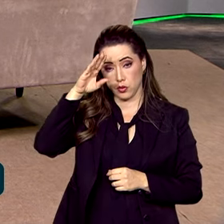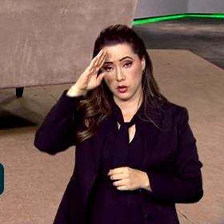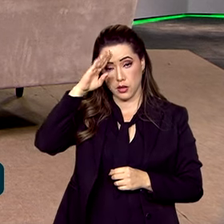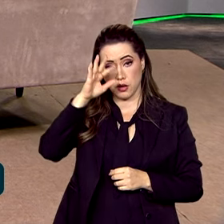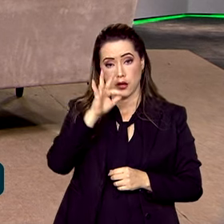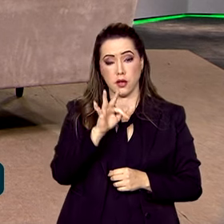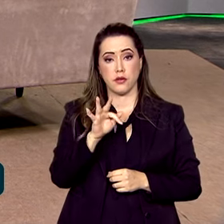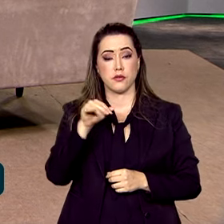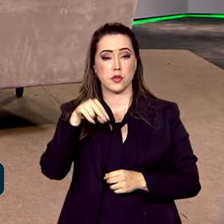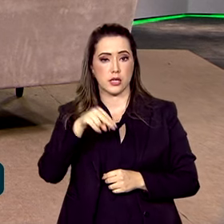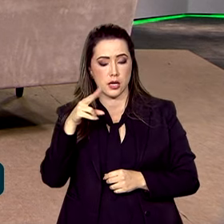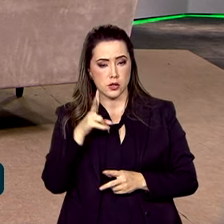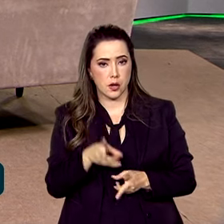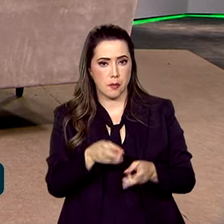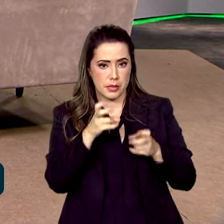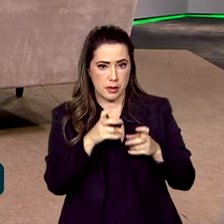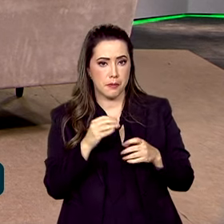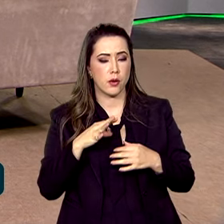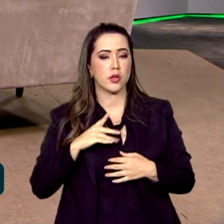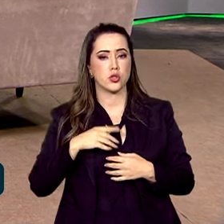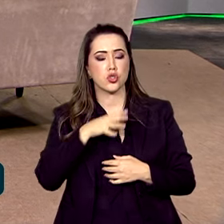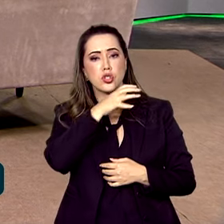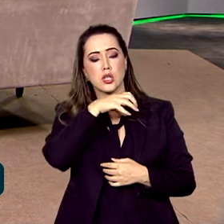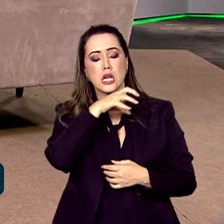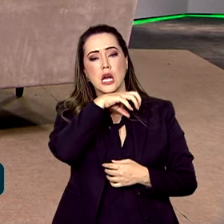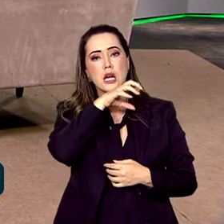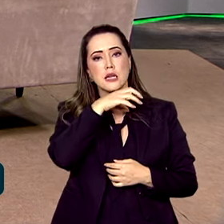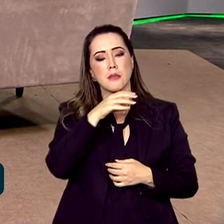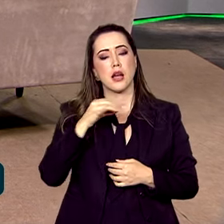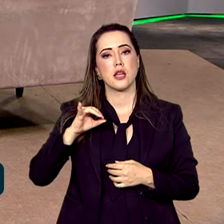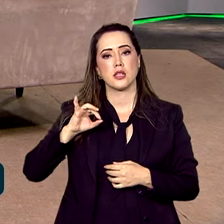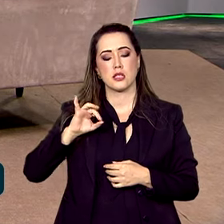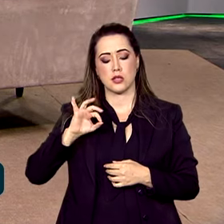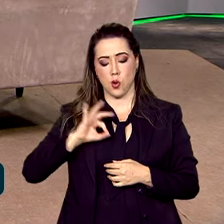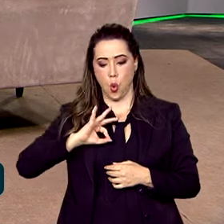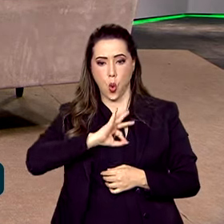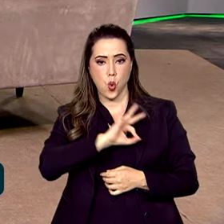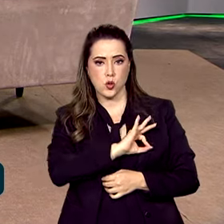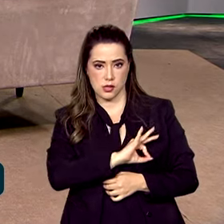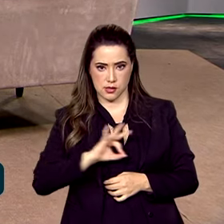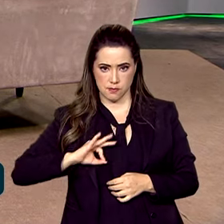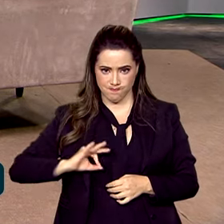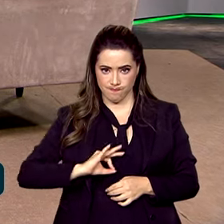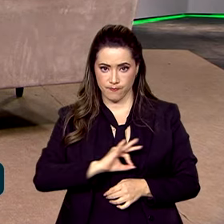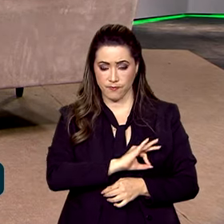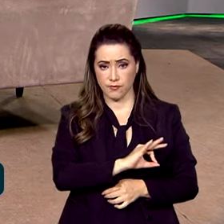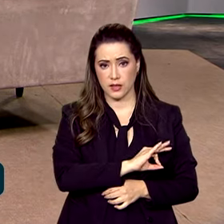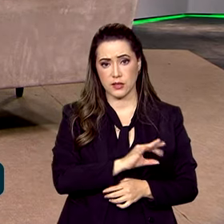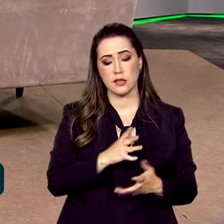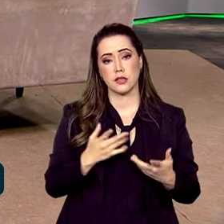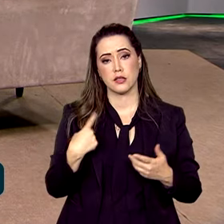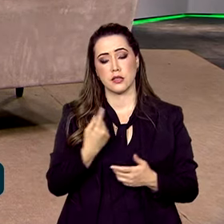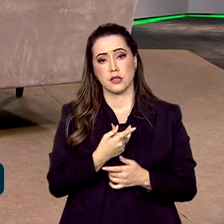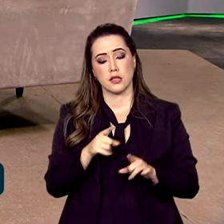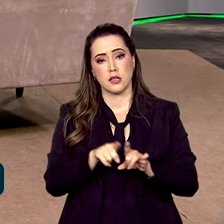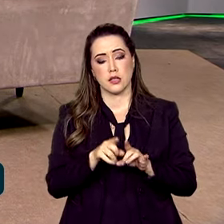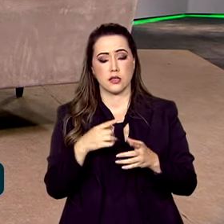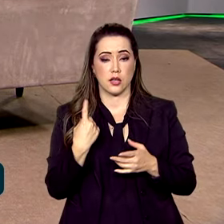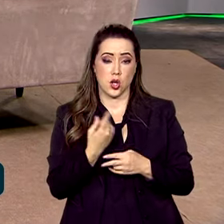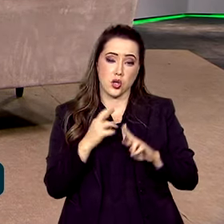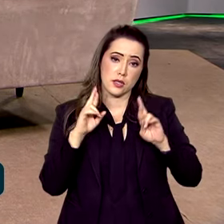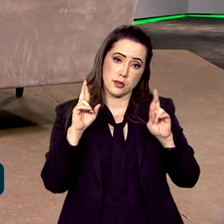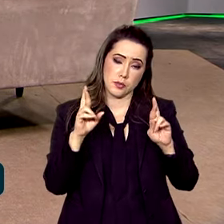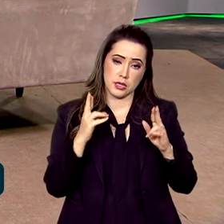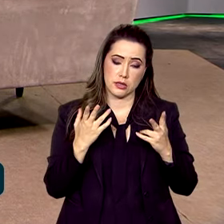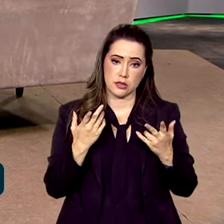assim, de animais mais que já não se verificava, não é, acontecendo nesses ambientes. Então, a nossa expectativa é, nossa expectativa